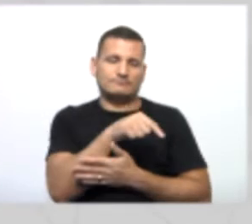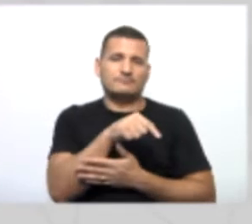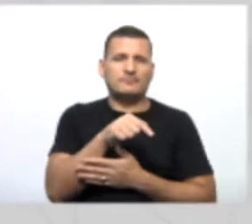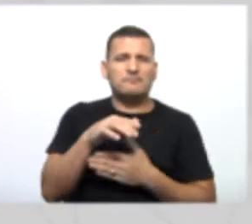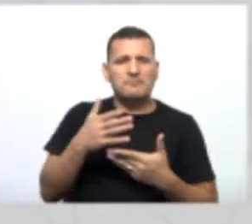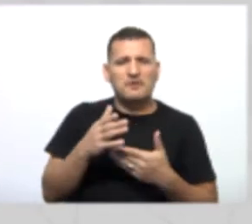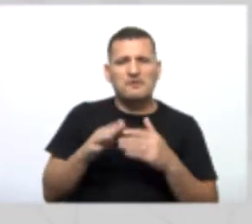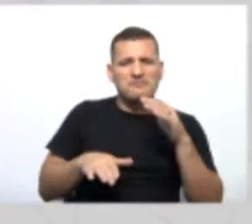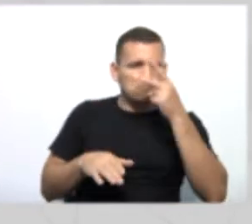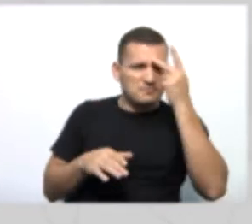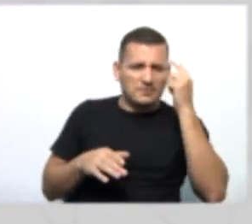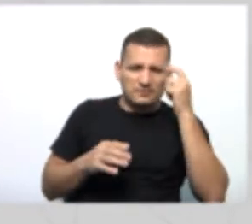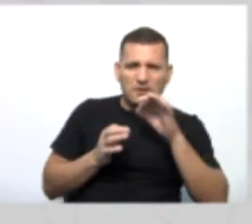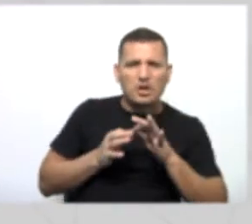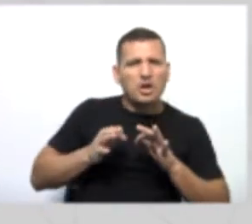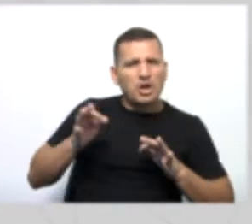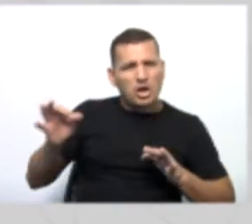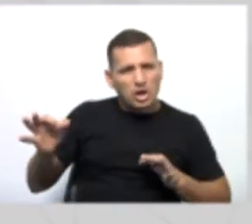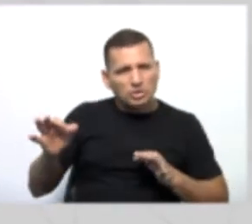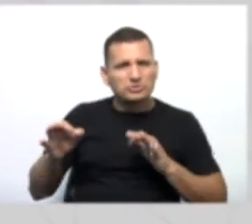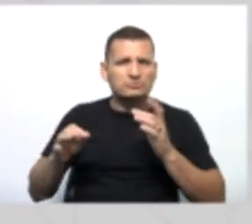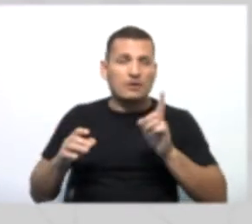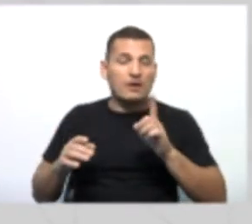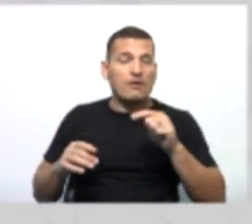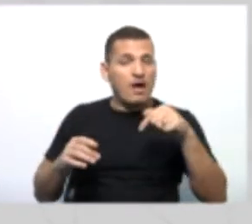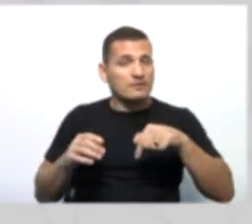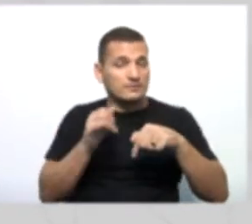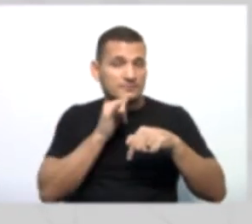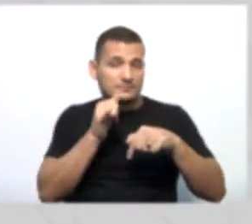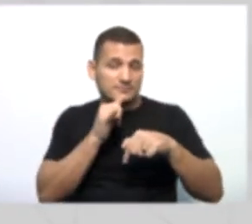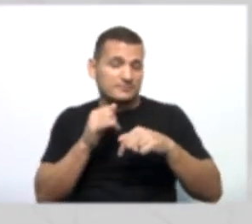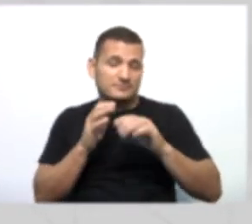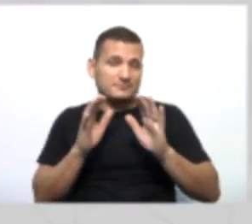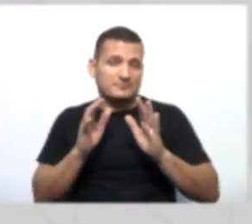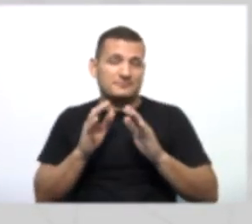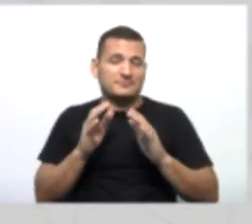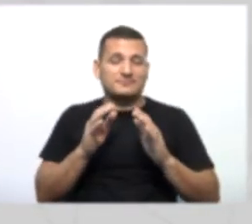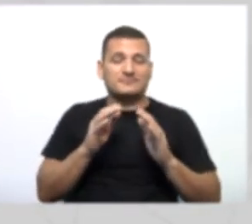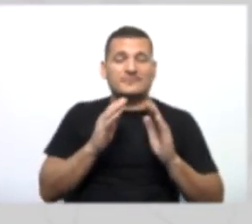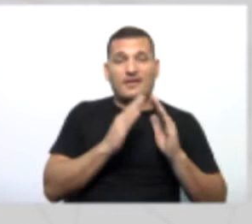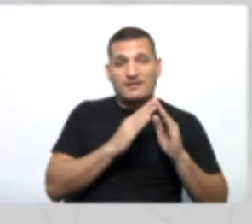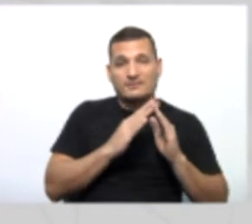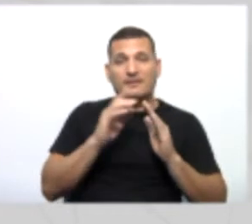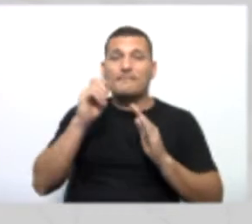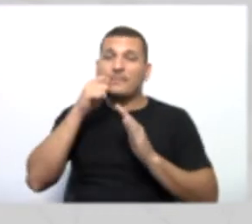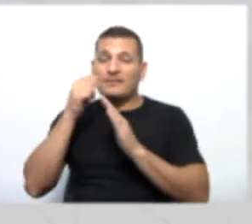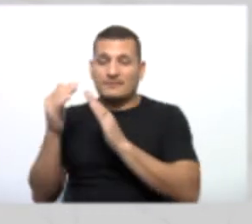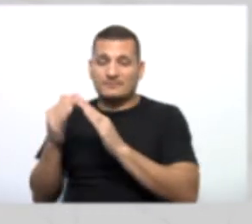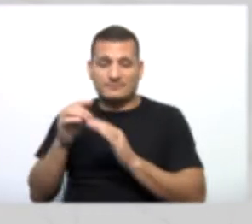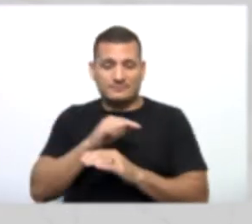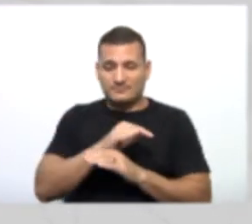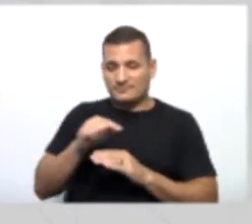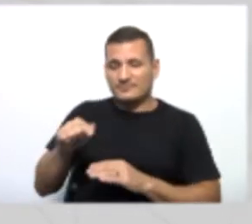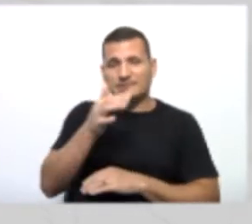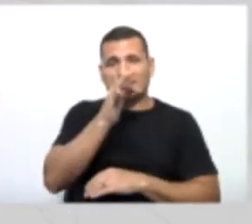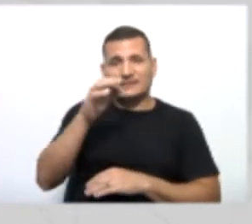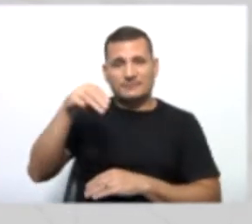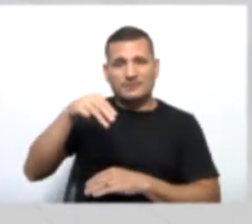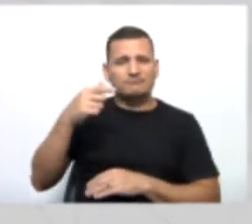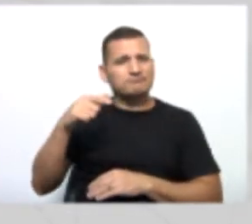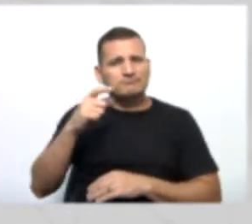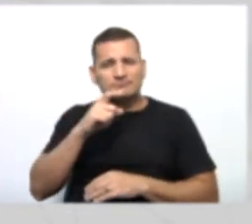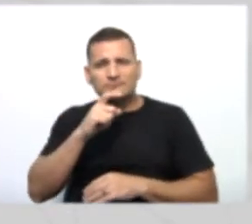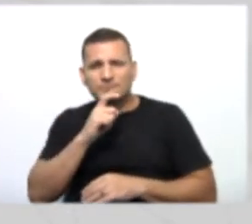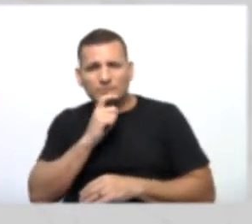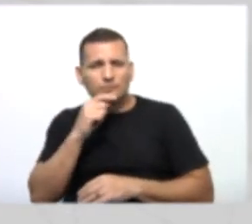mas é longe, é 1 quilômetro a padaria. Não, eu tô dando exemplo aqui de pessoas que a padaria fica a 100 metros da casa. 100 metros da casa, não tá chovendo, não tá frio, não